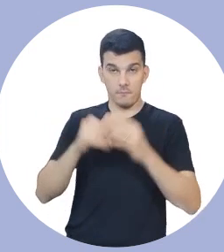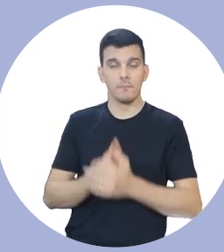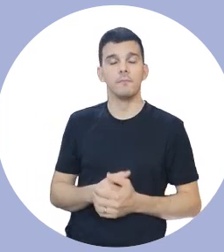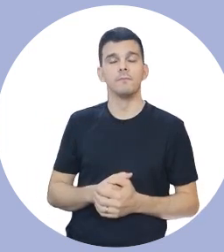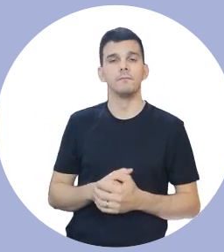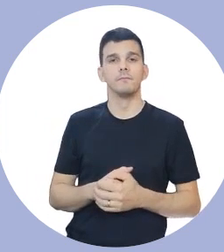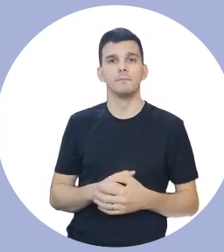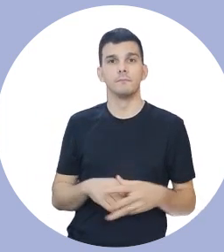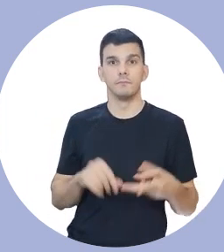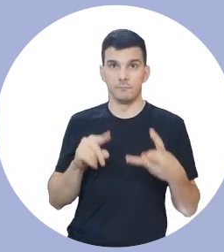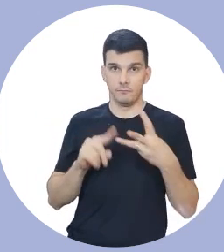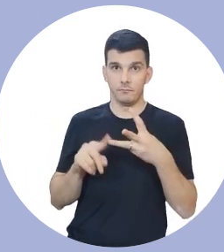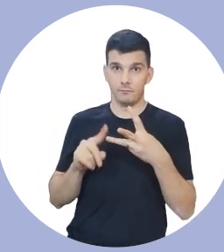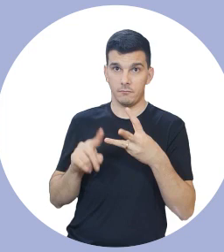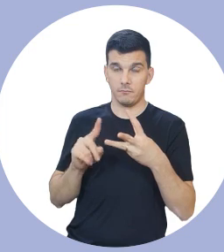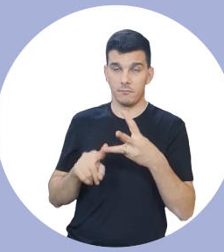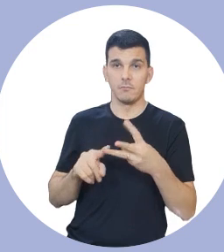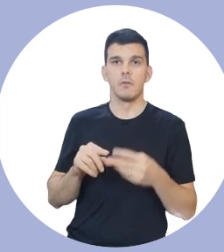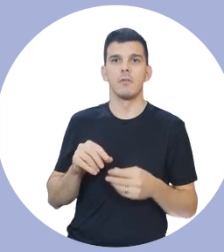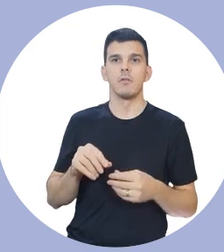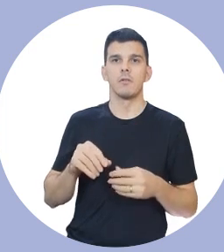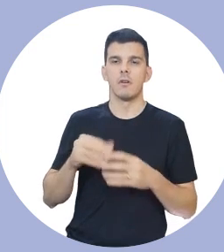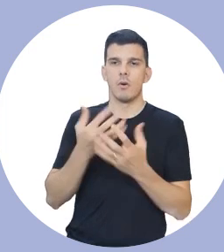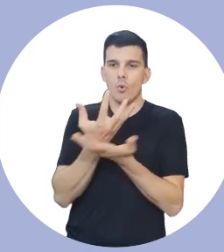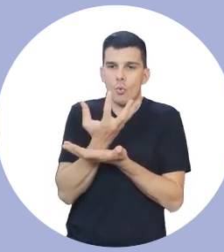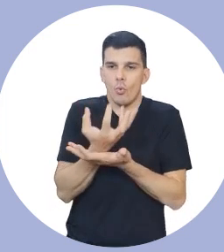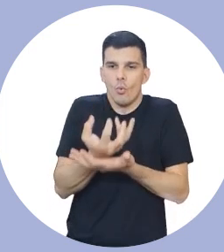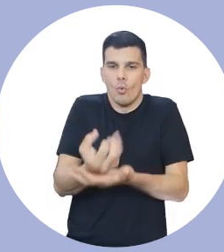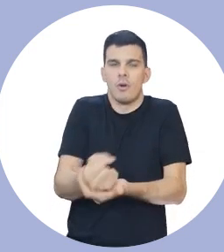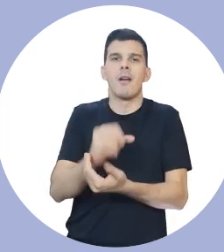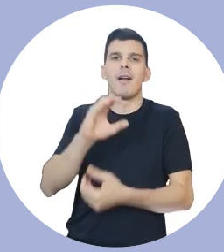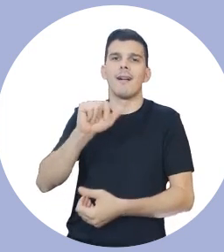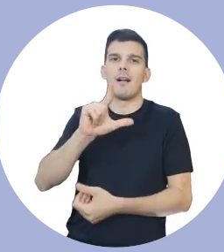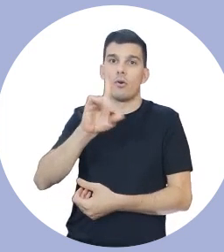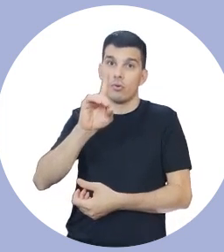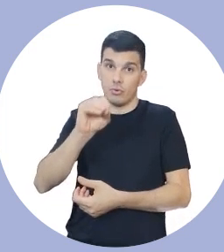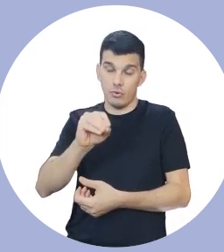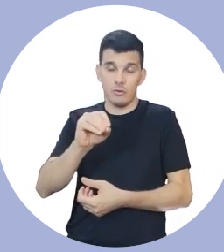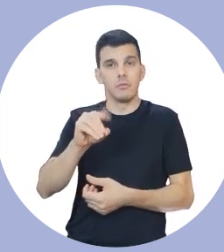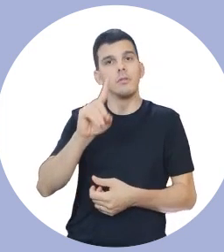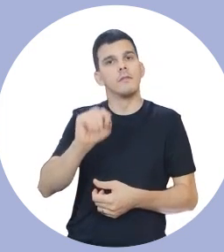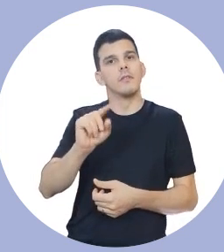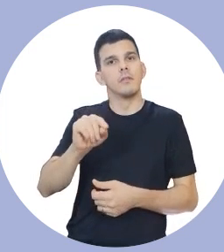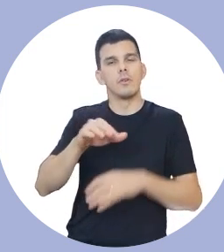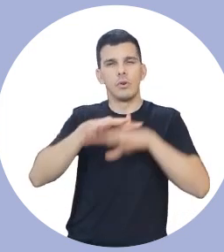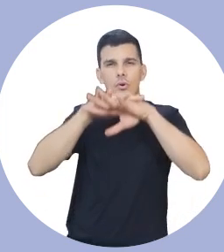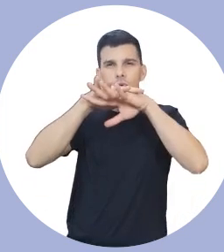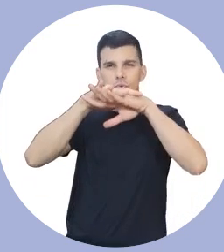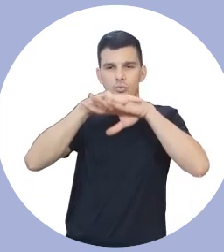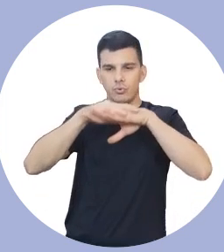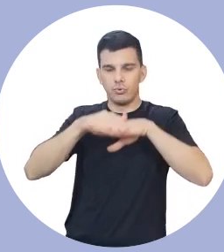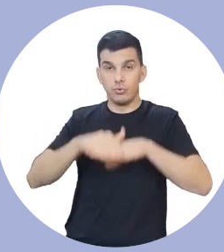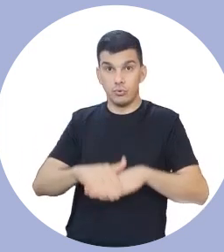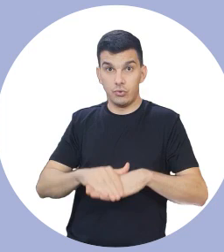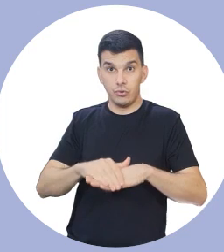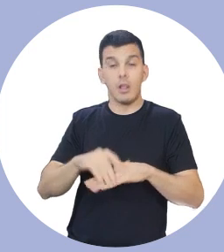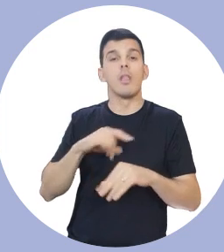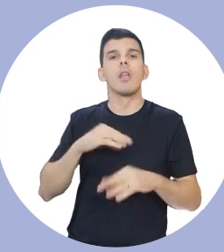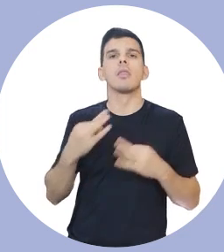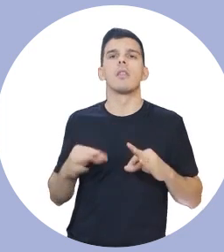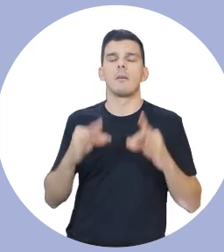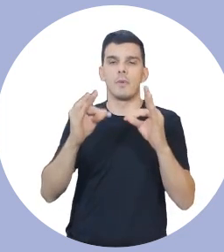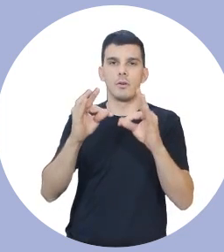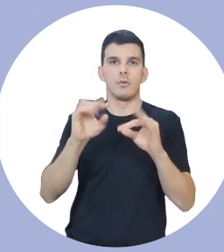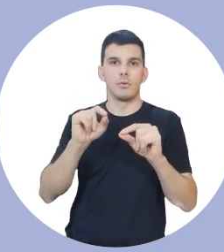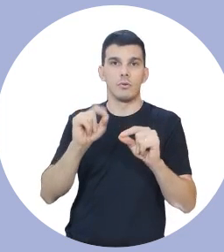usina. Essa é a segunda etapa. Terceira. O caldo primário resultante do esmagamento é passado por filtros e